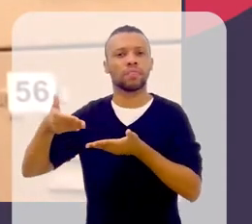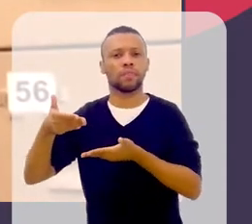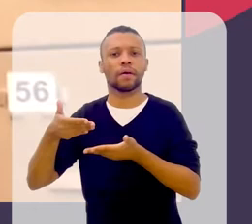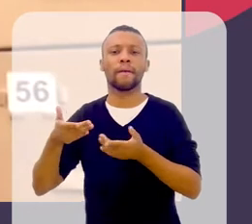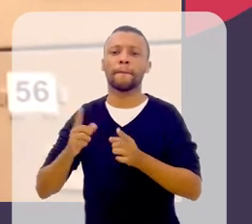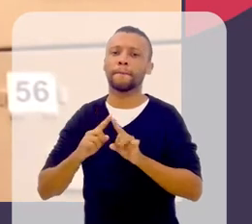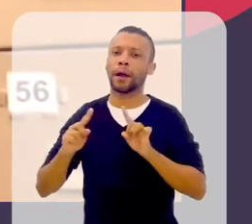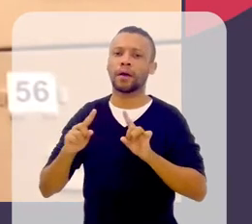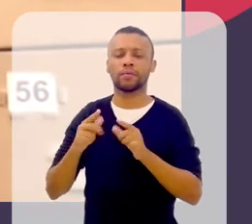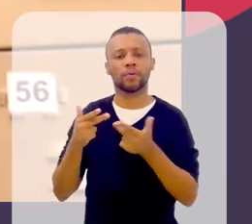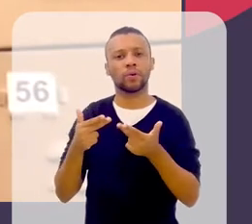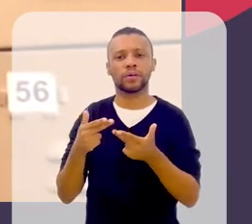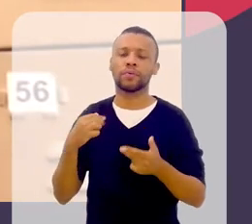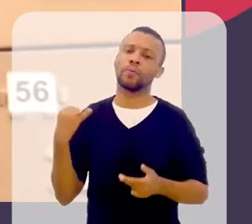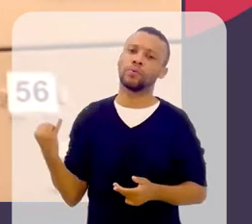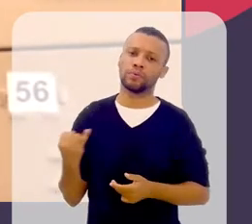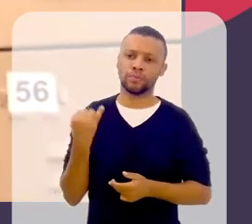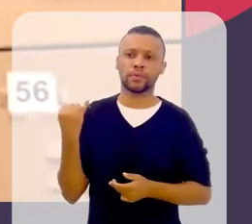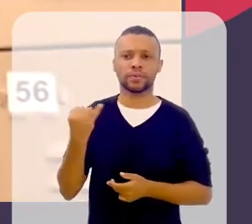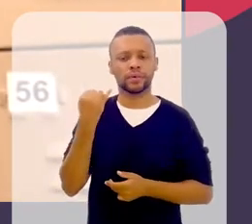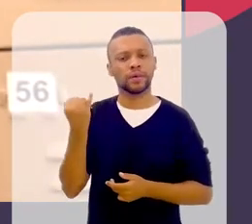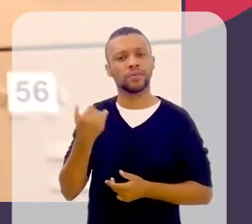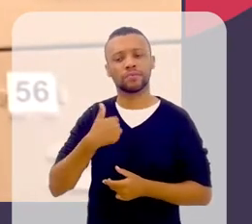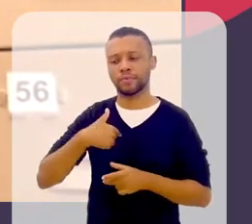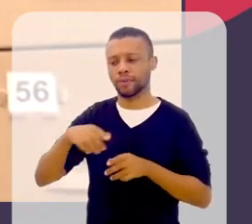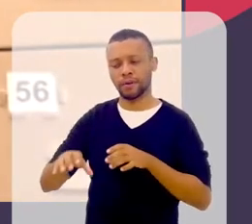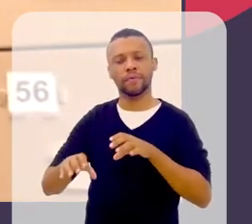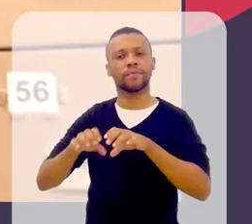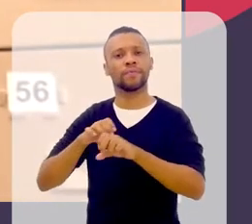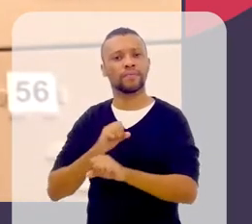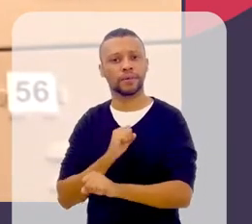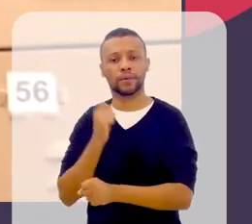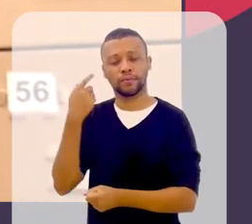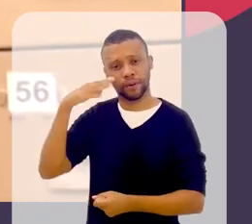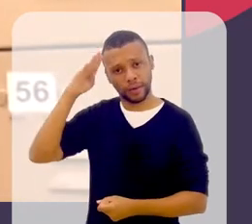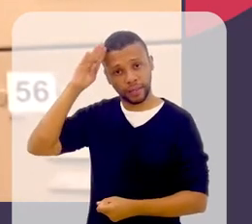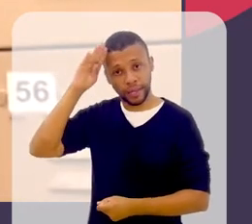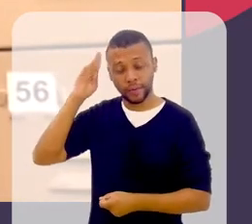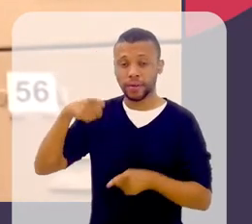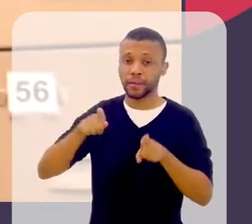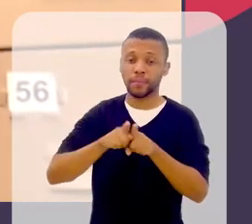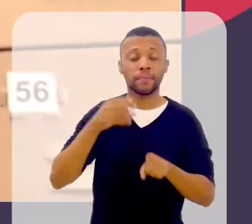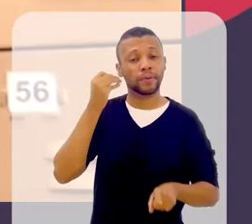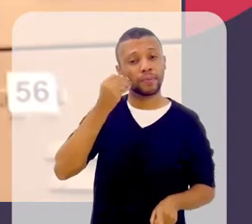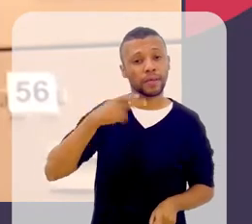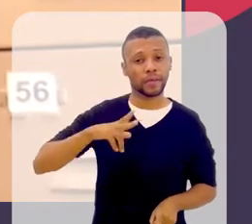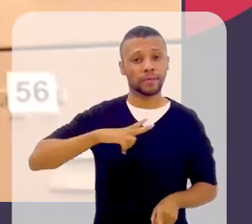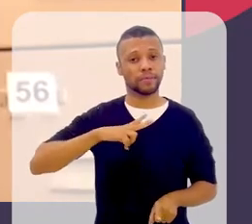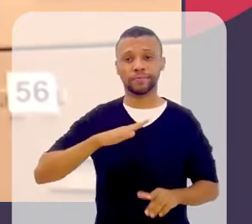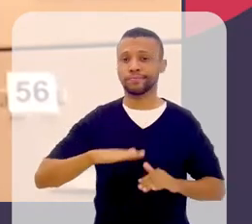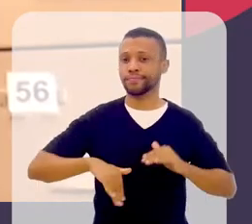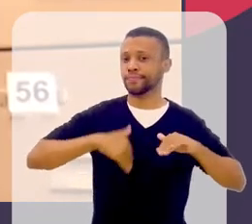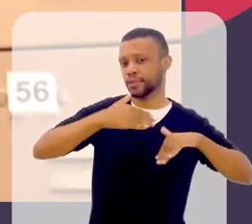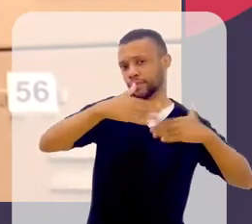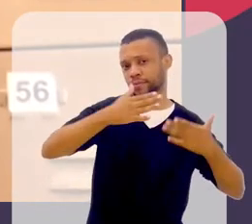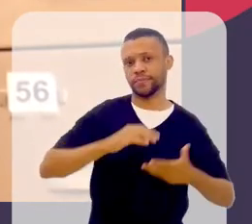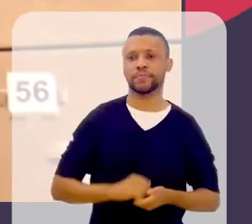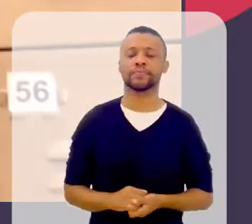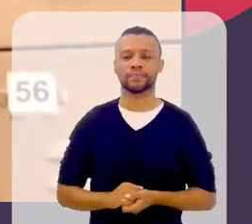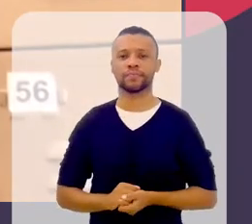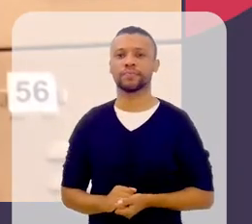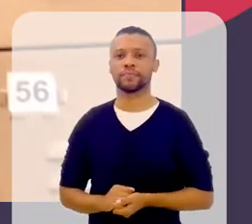Mas foi, eu acho que algo muito necessário para minha formação, assim, tanto acadêmica quanto pessoal mesmo, sabe?